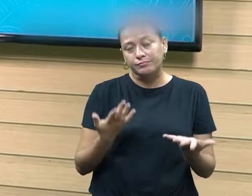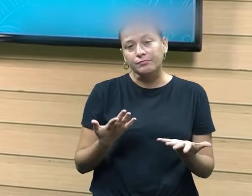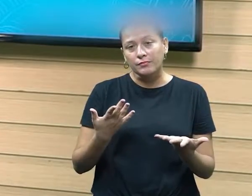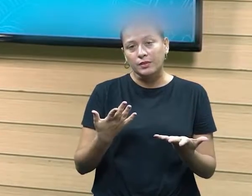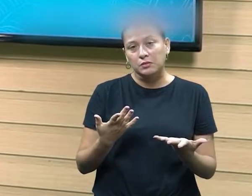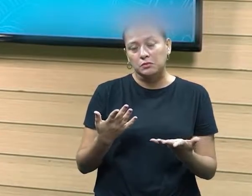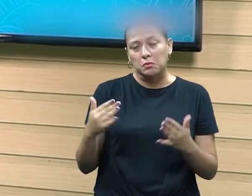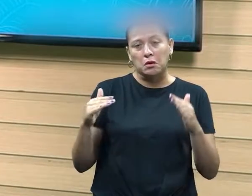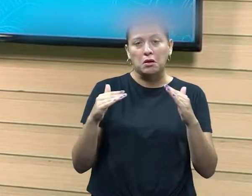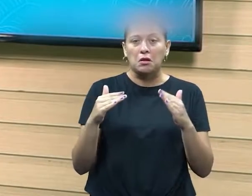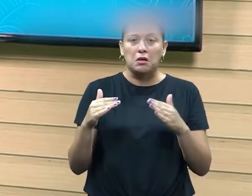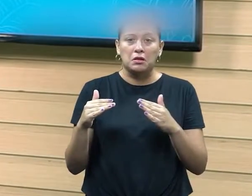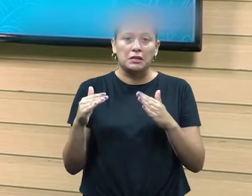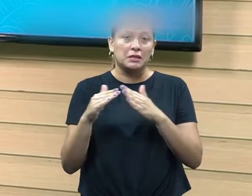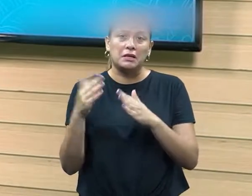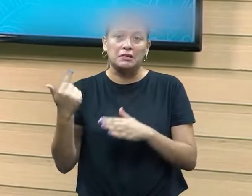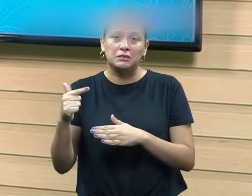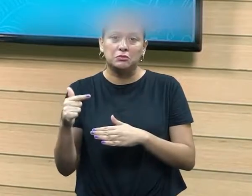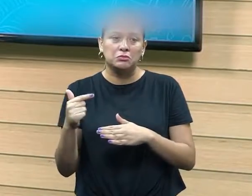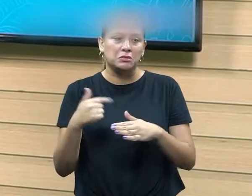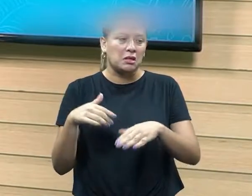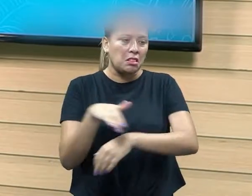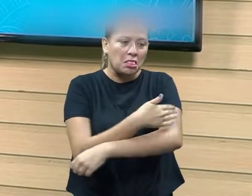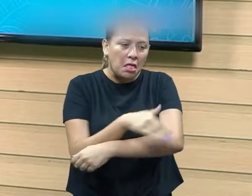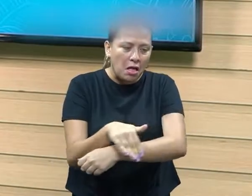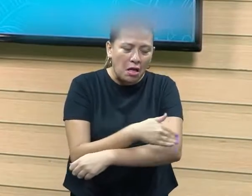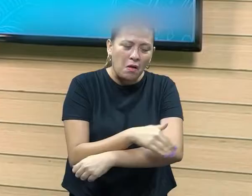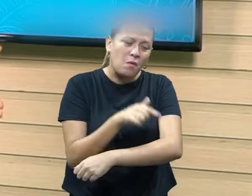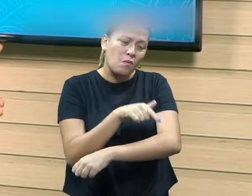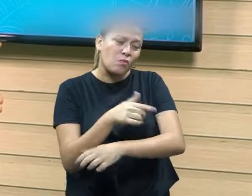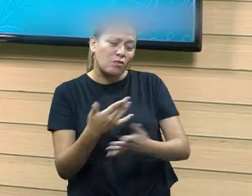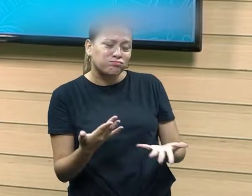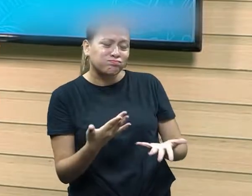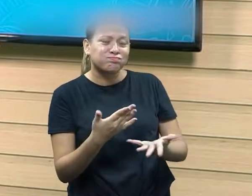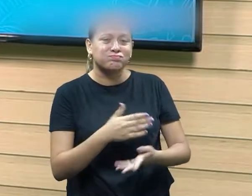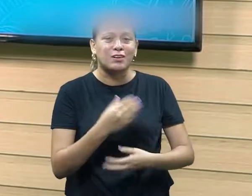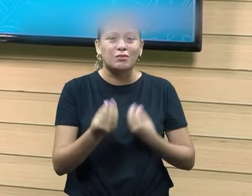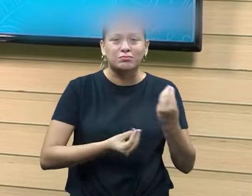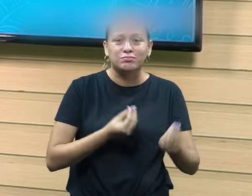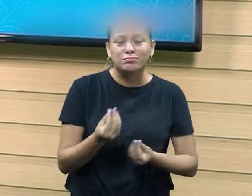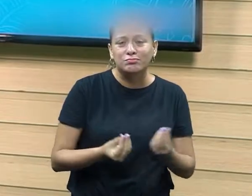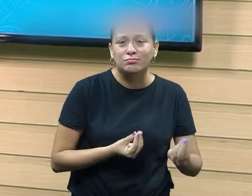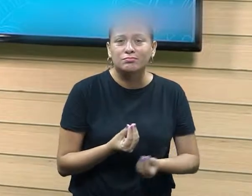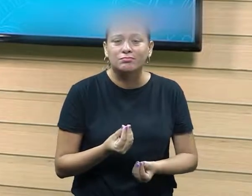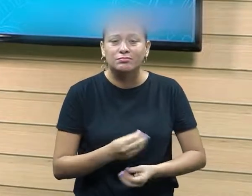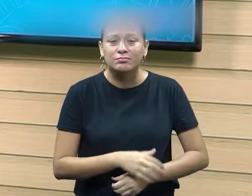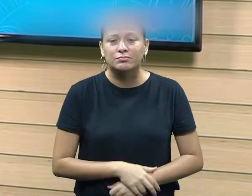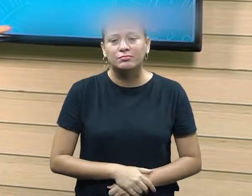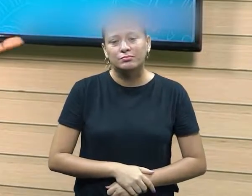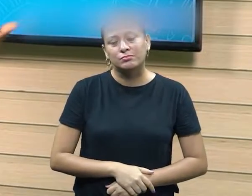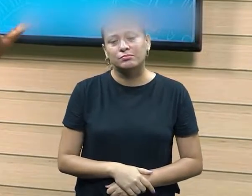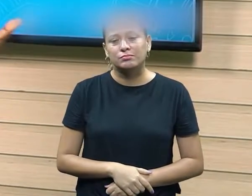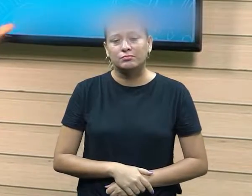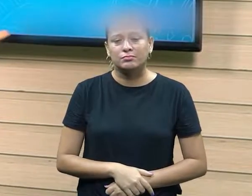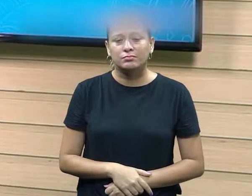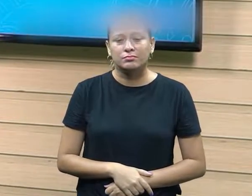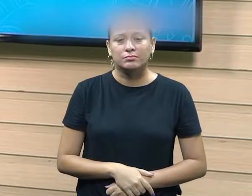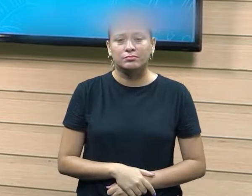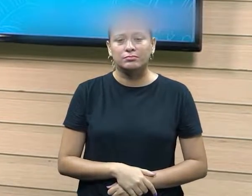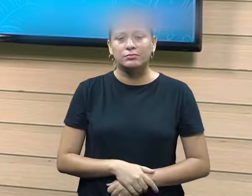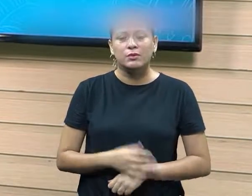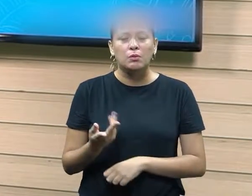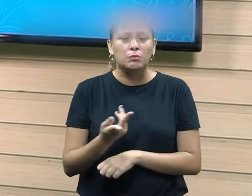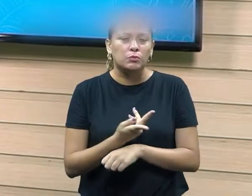né, e aí eu não vejo ele como ser humano por eu achar que eu não estou nessa condição. Mas vamos buscar